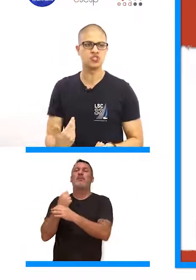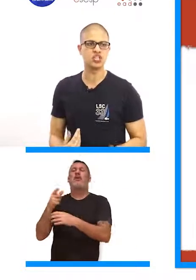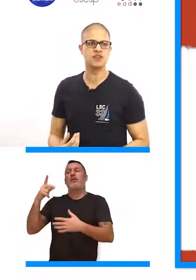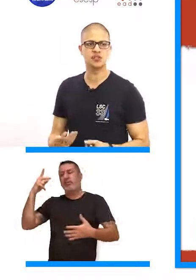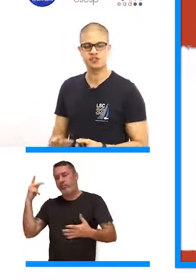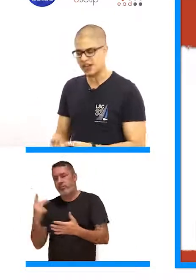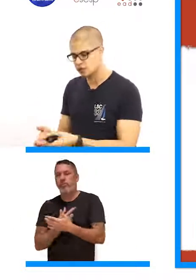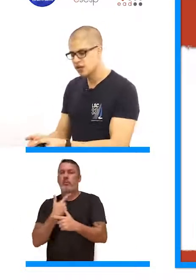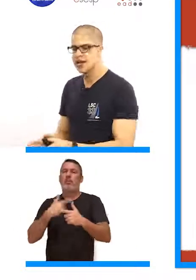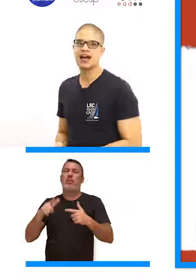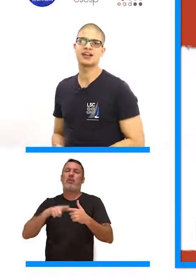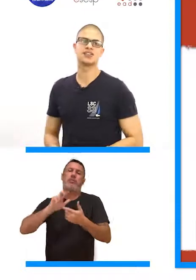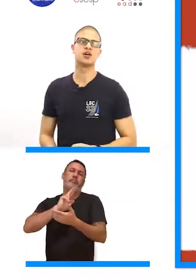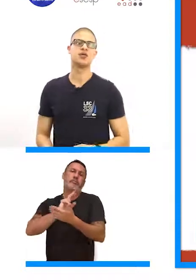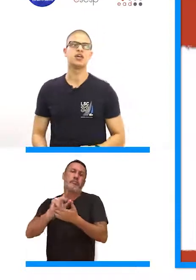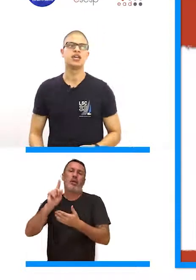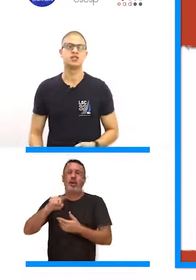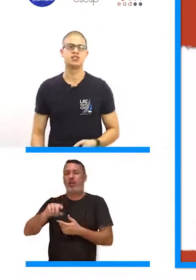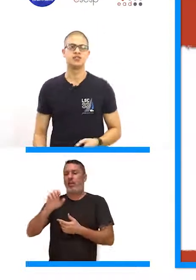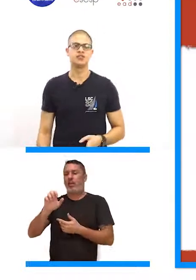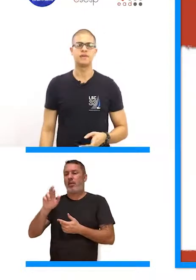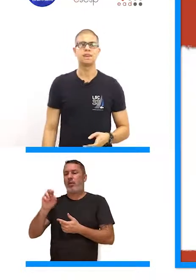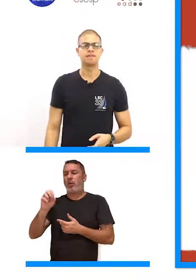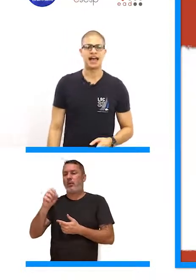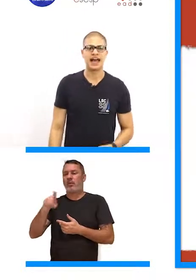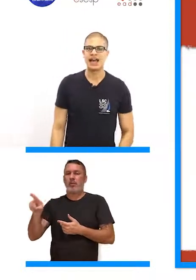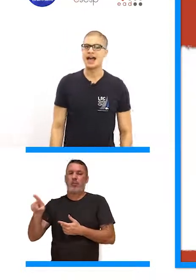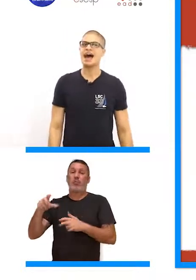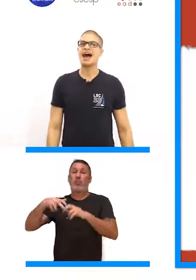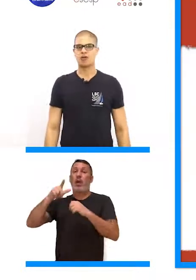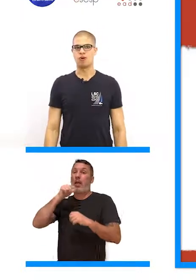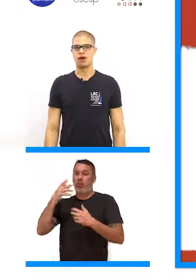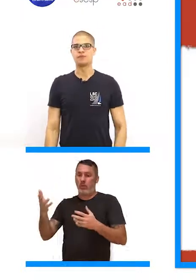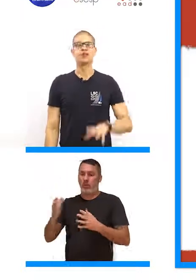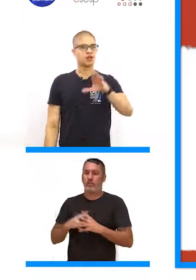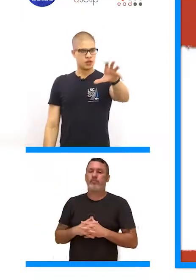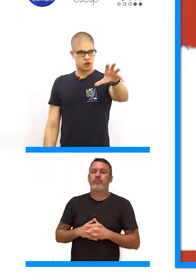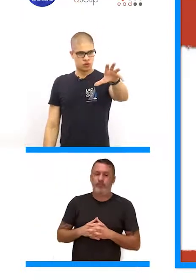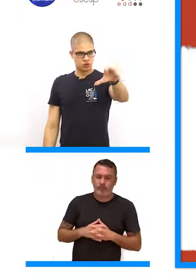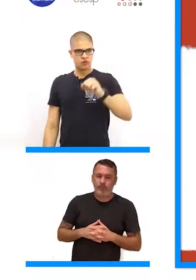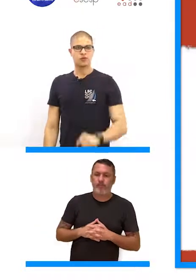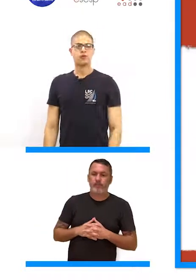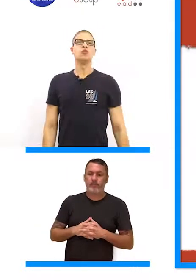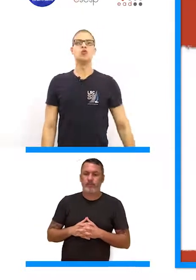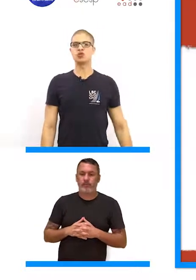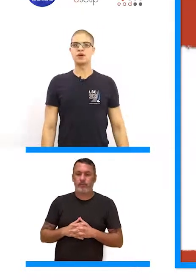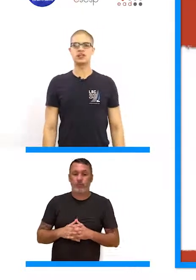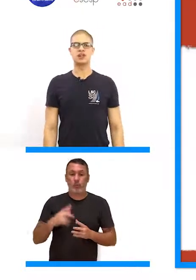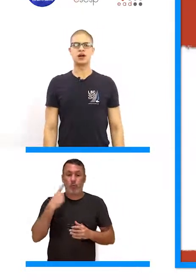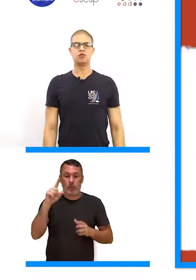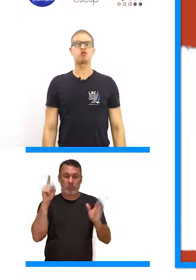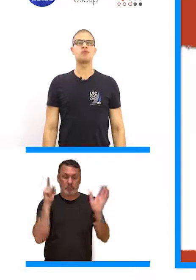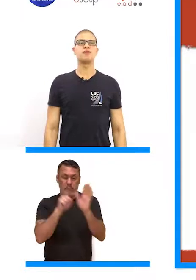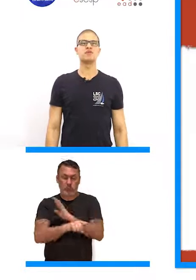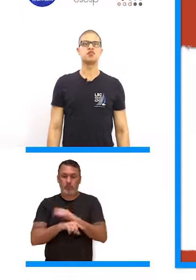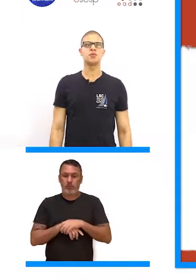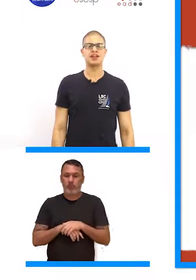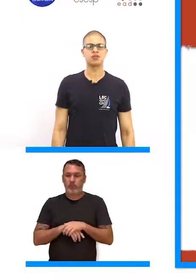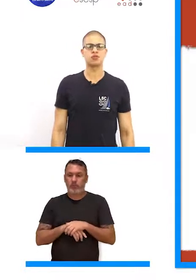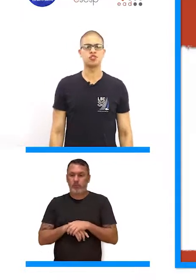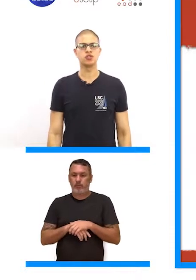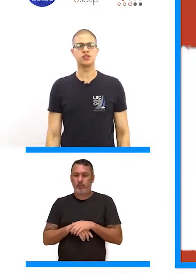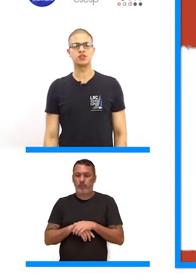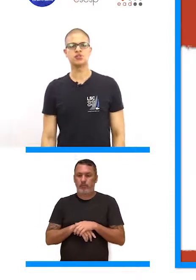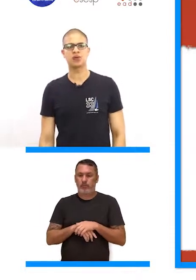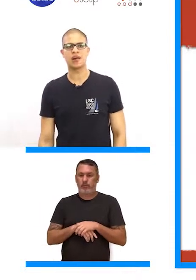mais suscetível, de fato, à ação erosiva da água. Última questão, os movimentos de